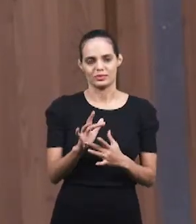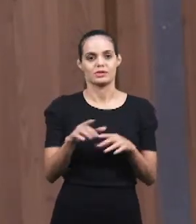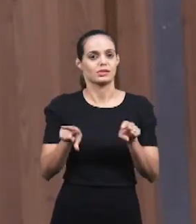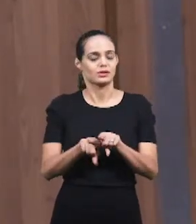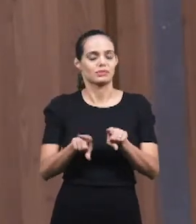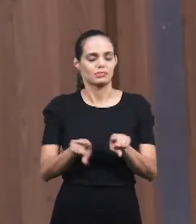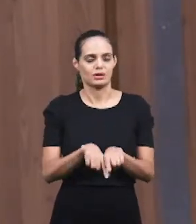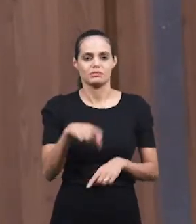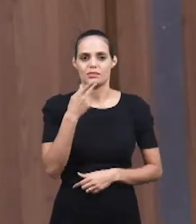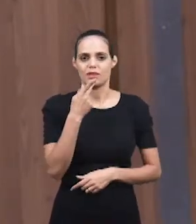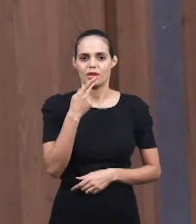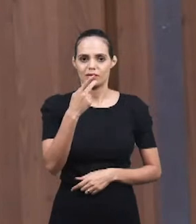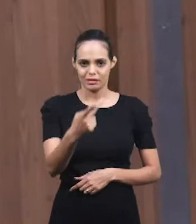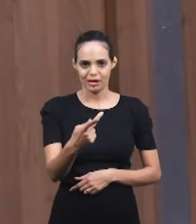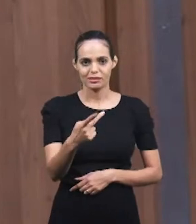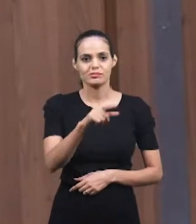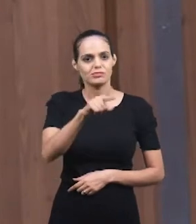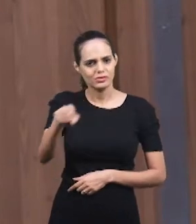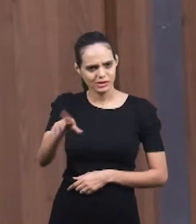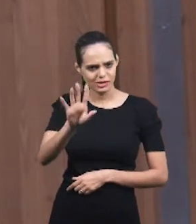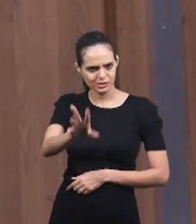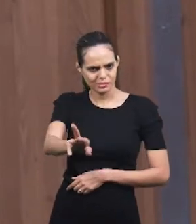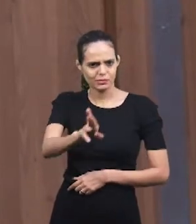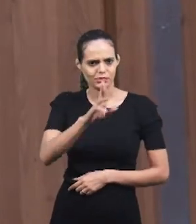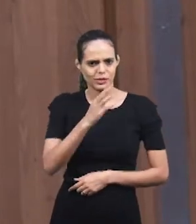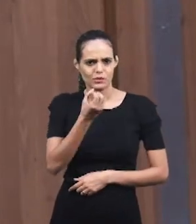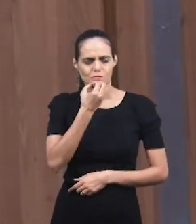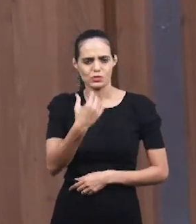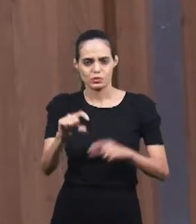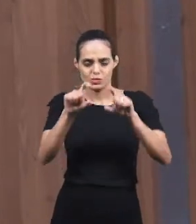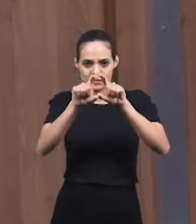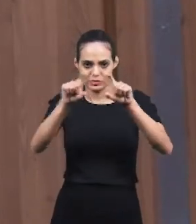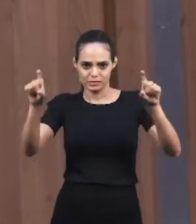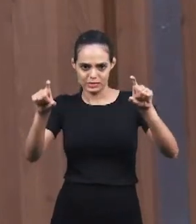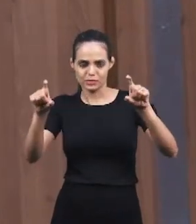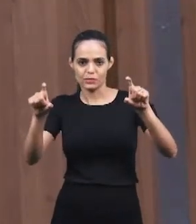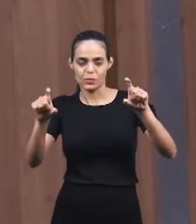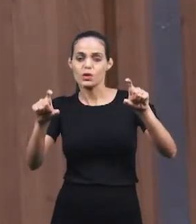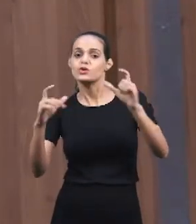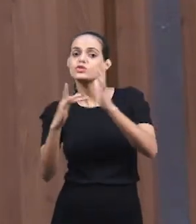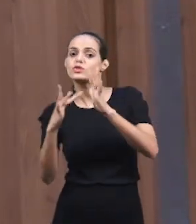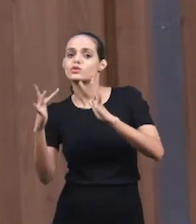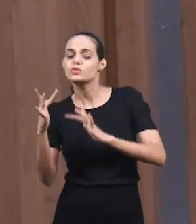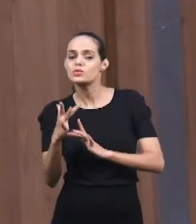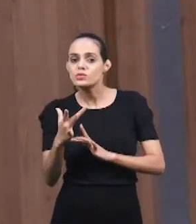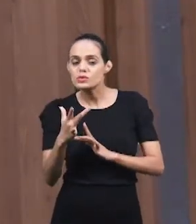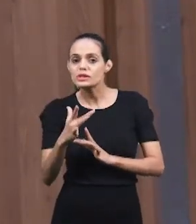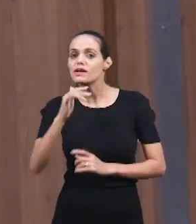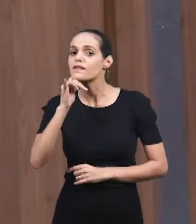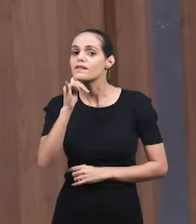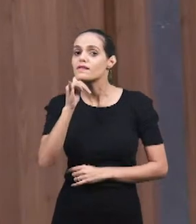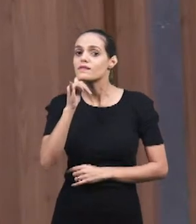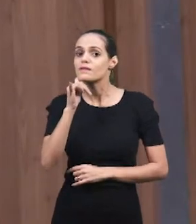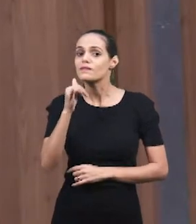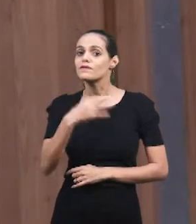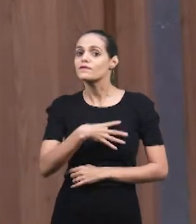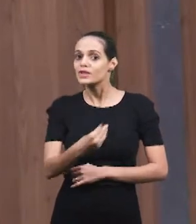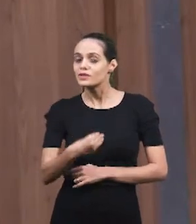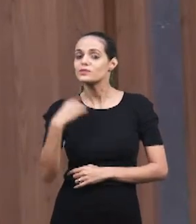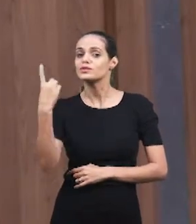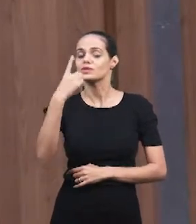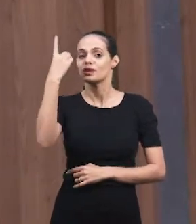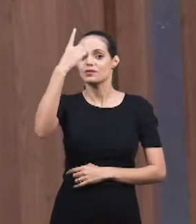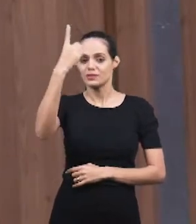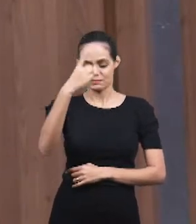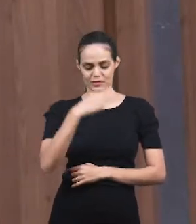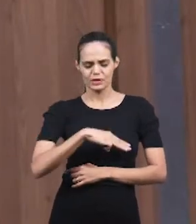bem colocada pelos nossos irmãos. Jesus, filho de Davi, tem misericórdia de mim. Então, segundo aqui a